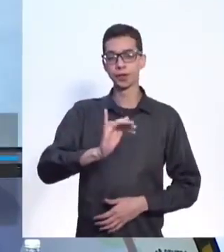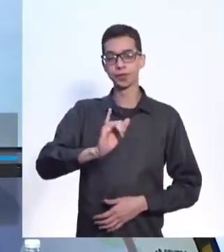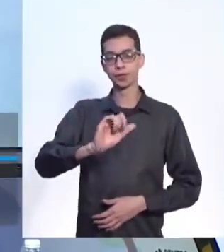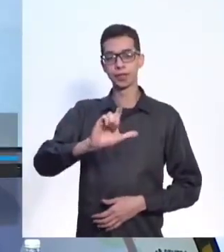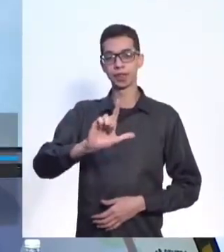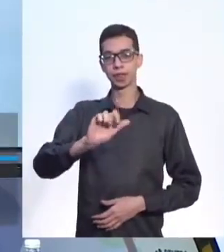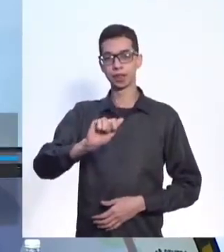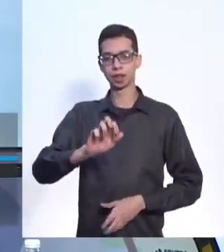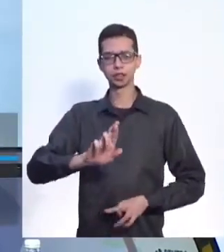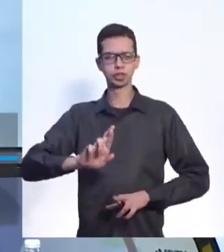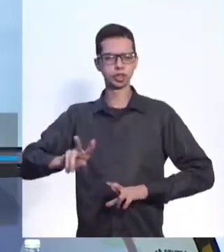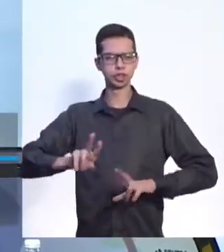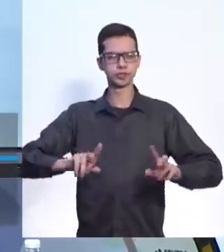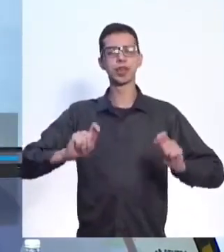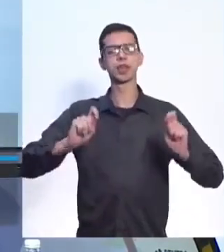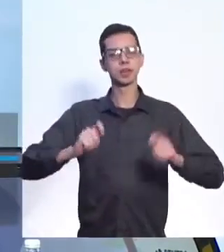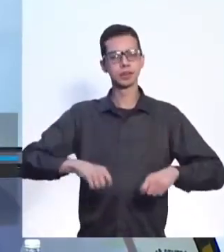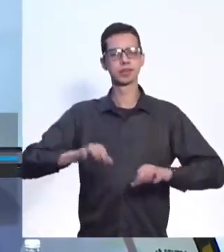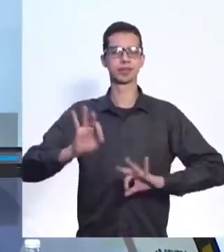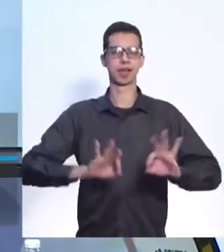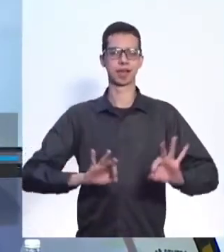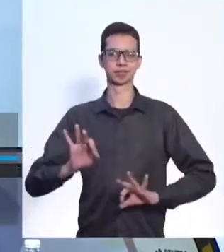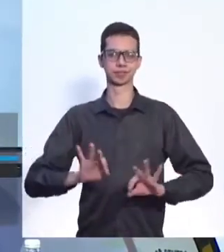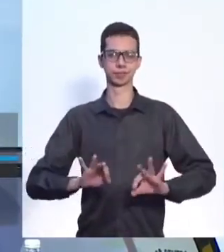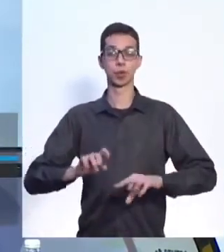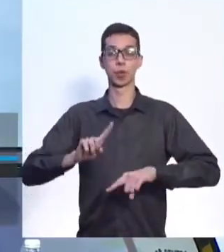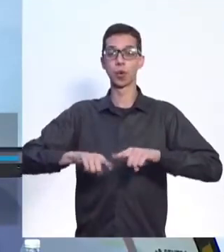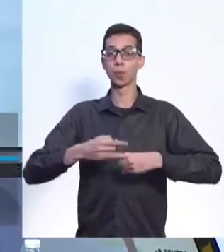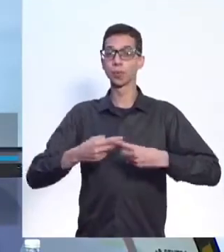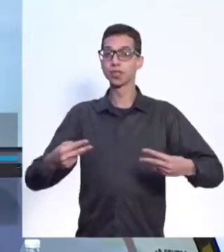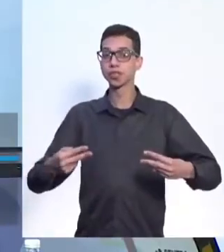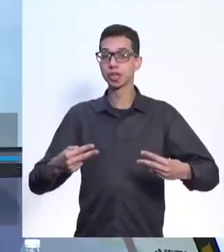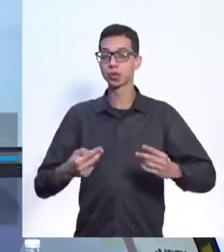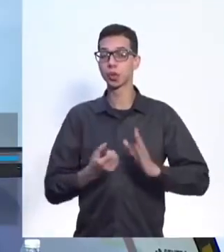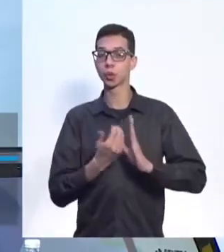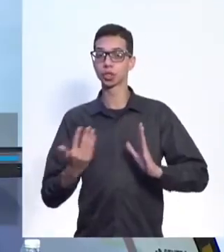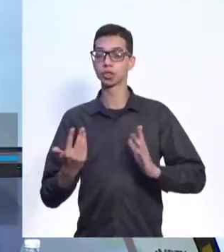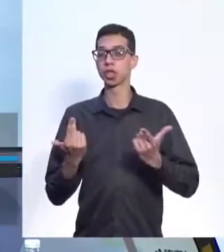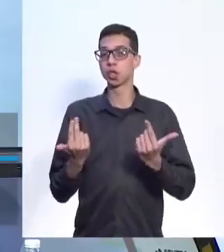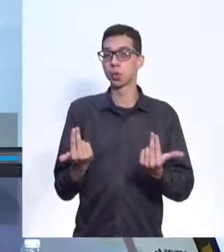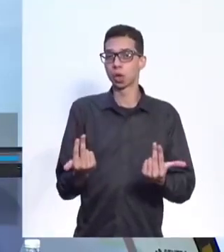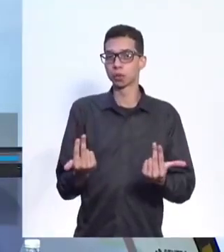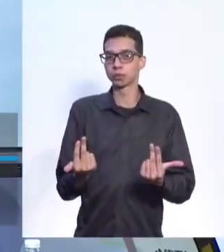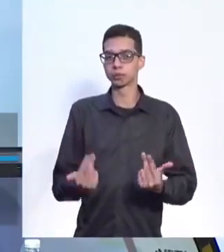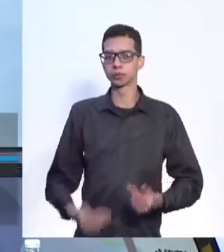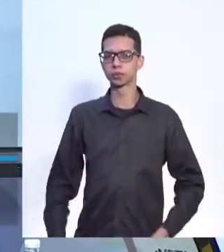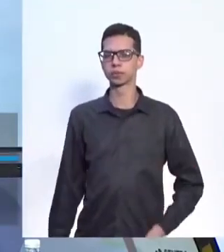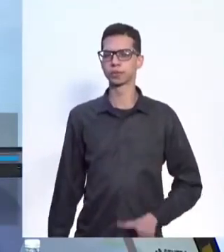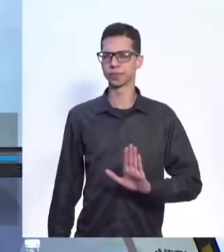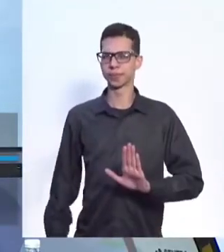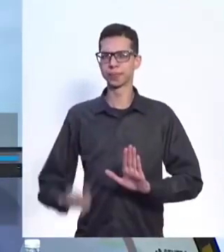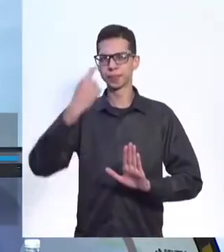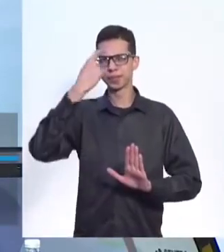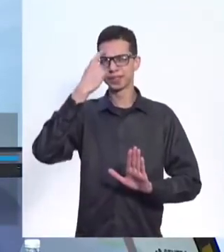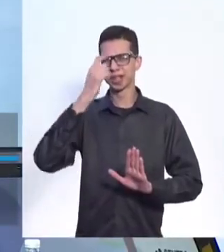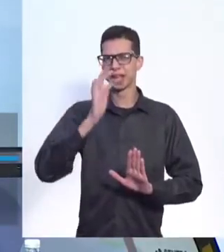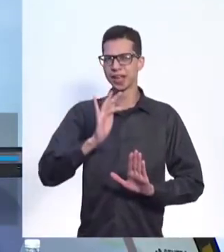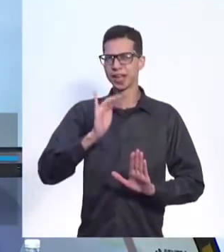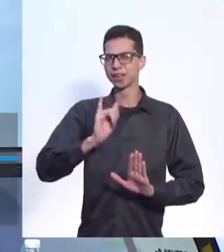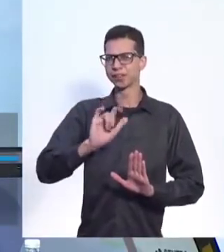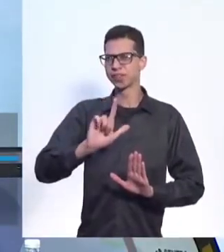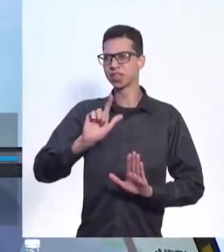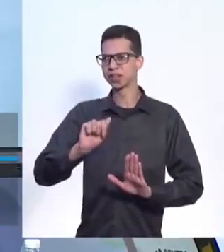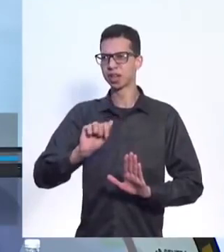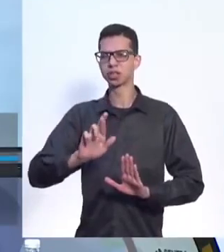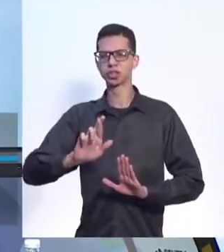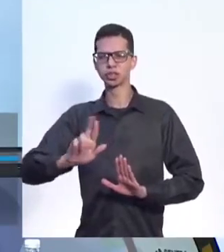pode montar com a mesma quantidade de objetos. Aí você fala assim, espera um pouco, fila diferente com a mesma